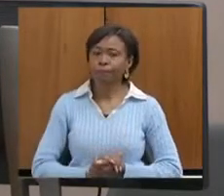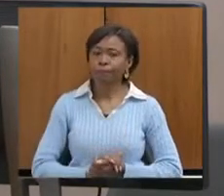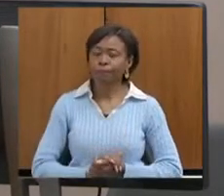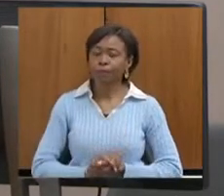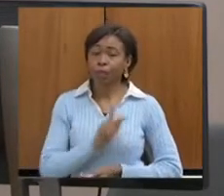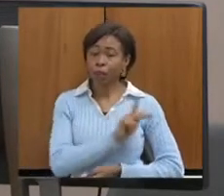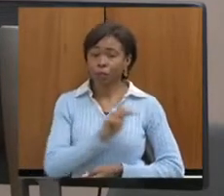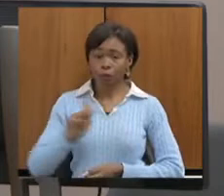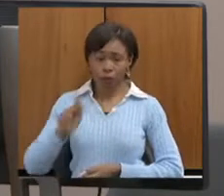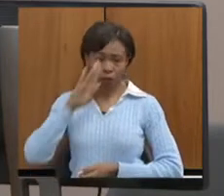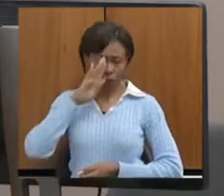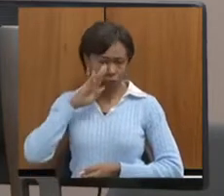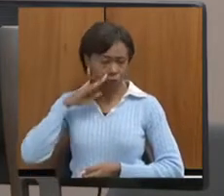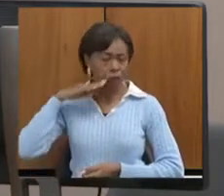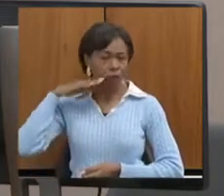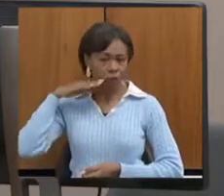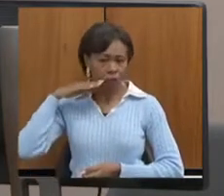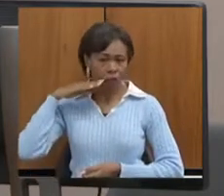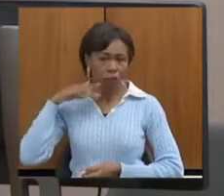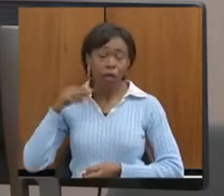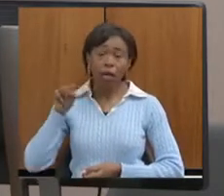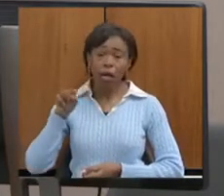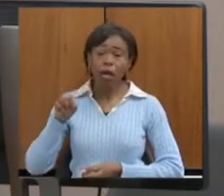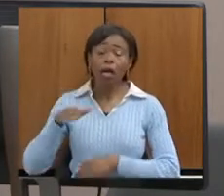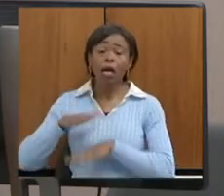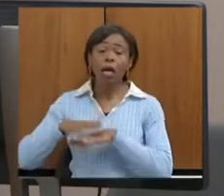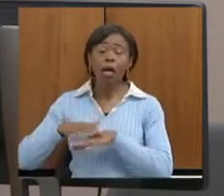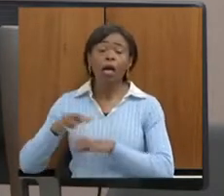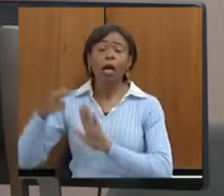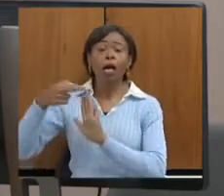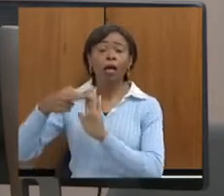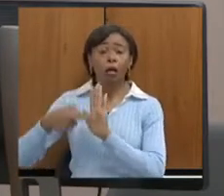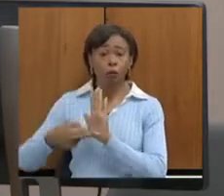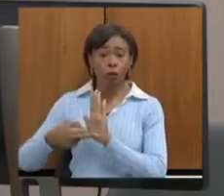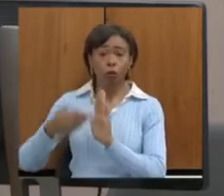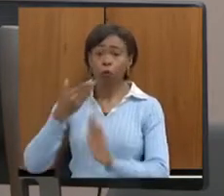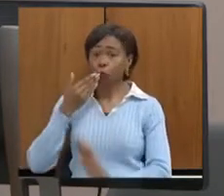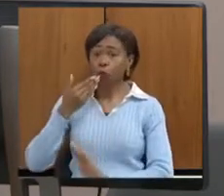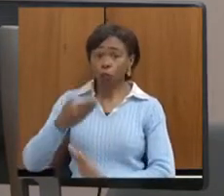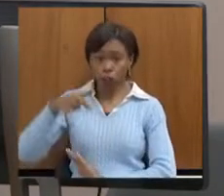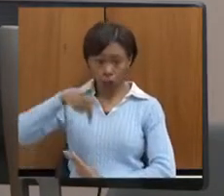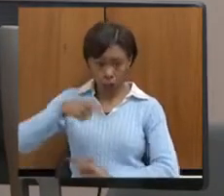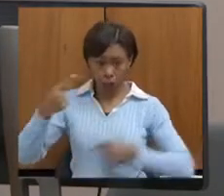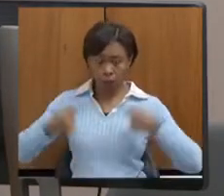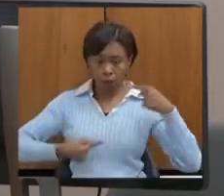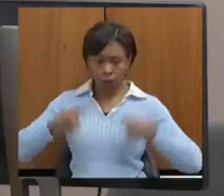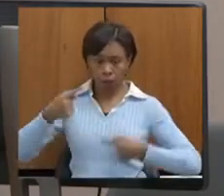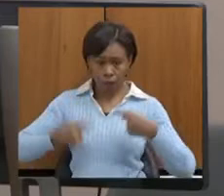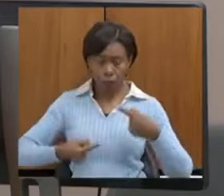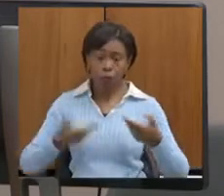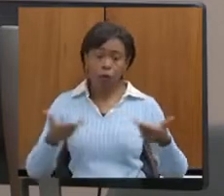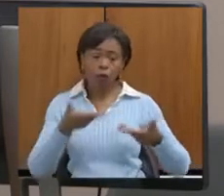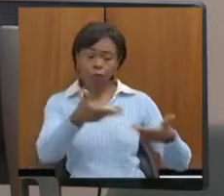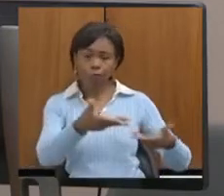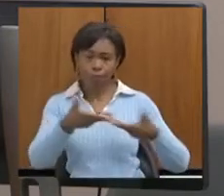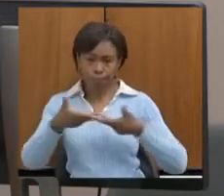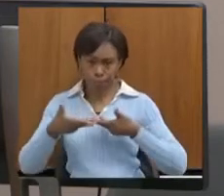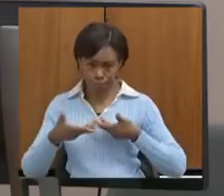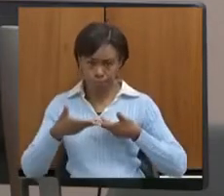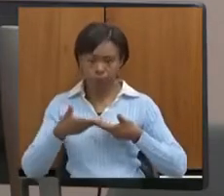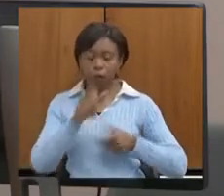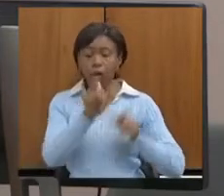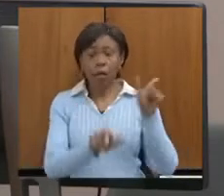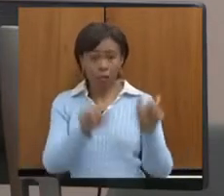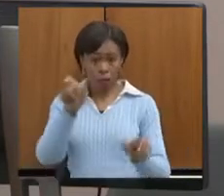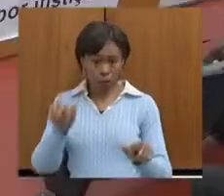presidência da deputada Beatriz Cerqueira autora do requerimento que deu origem a este debate convidamos a tomar assento à mesa os seguintes